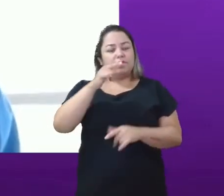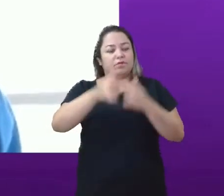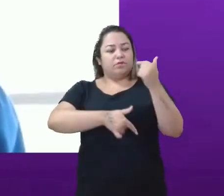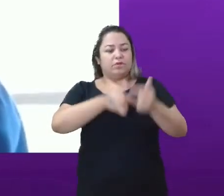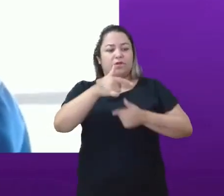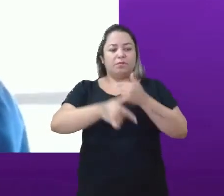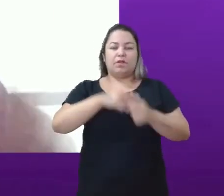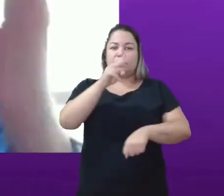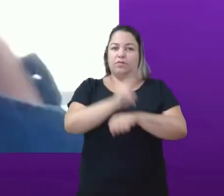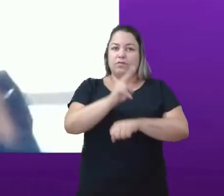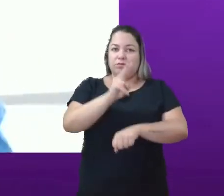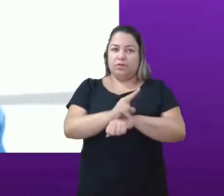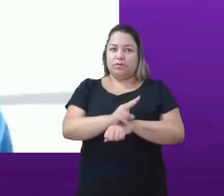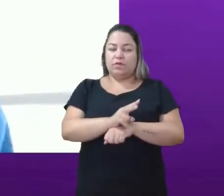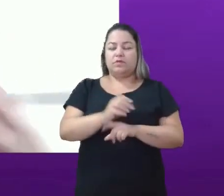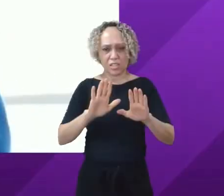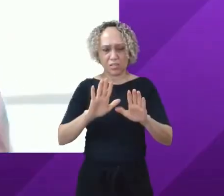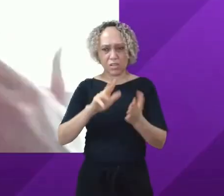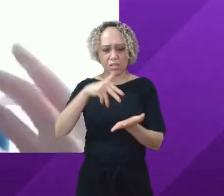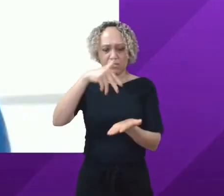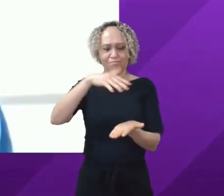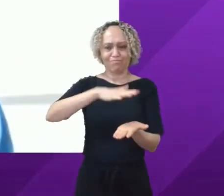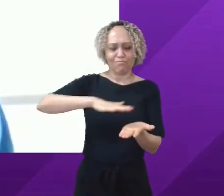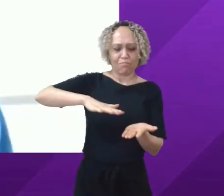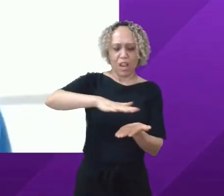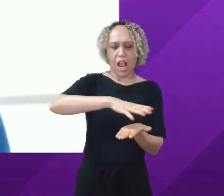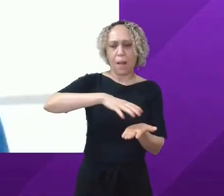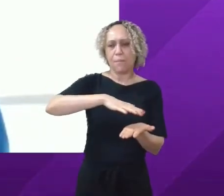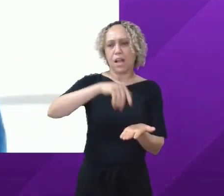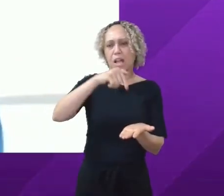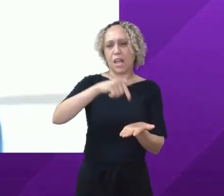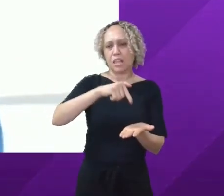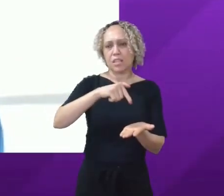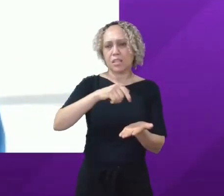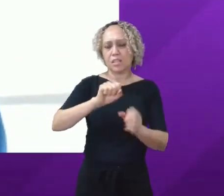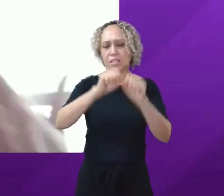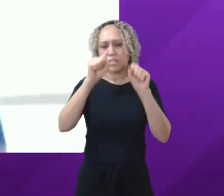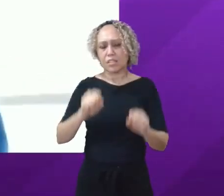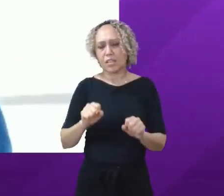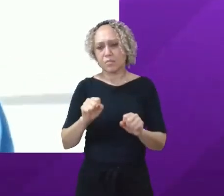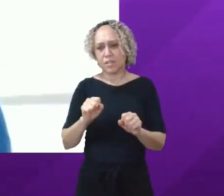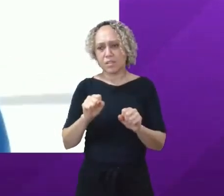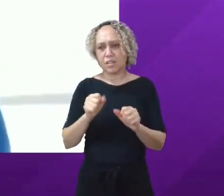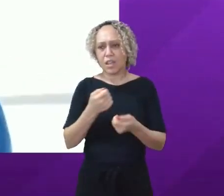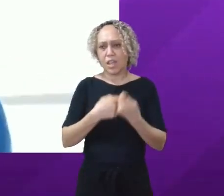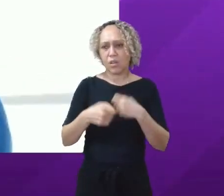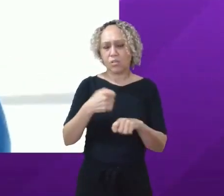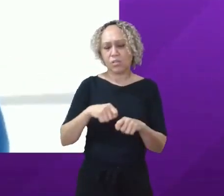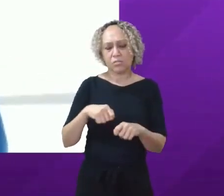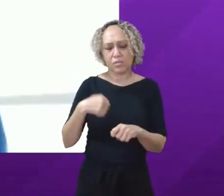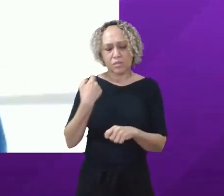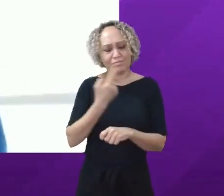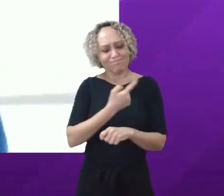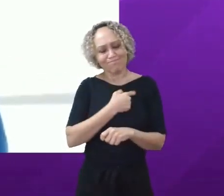com proteção social. Nós ainda estamos sob a égide de um